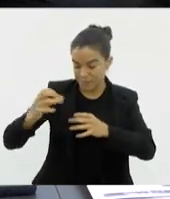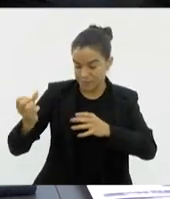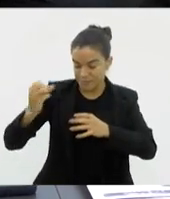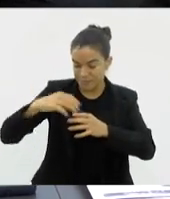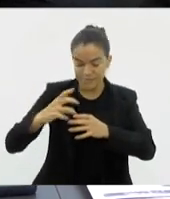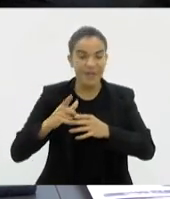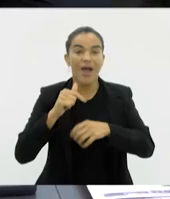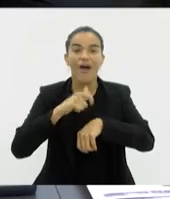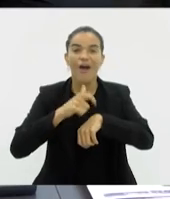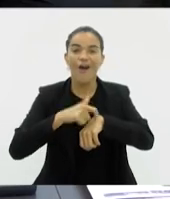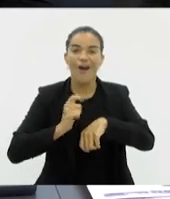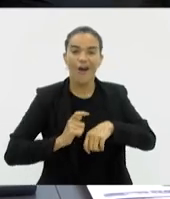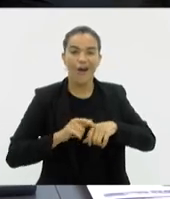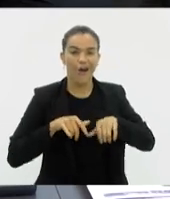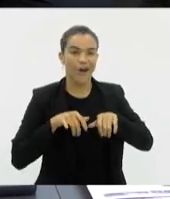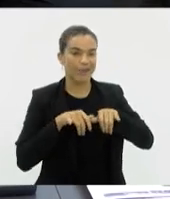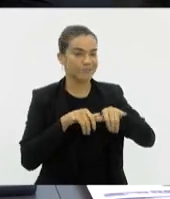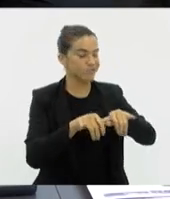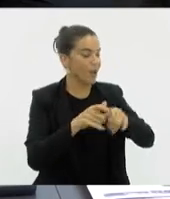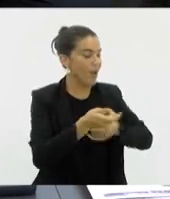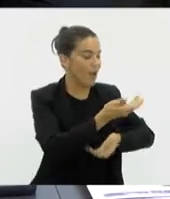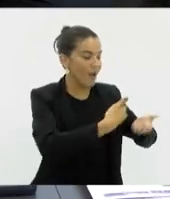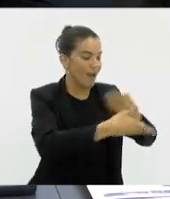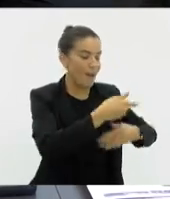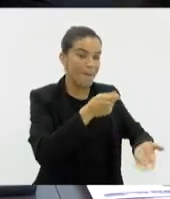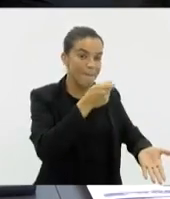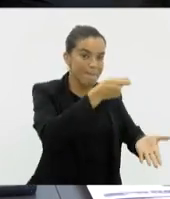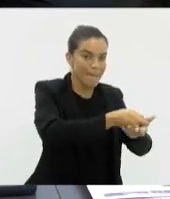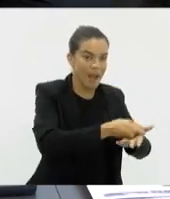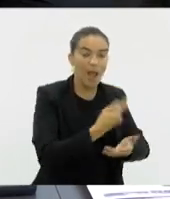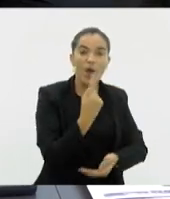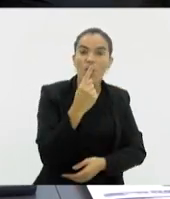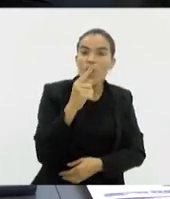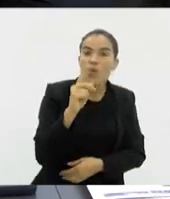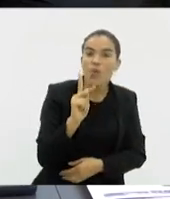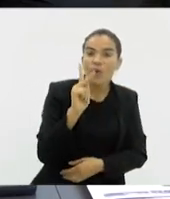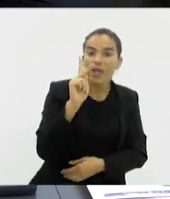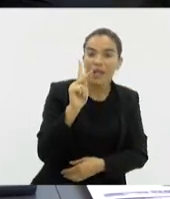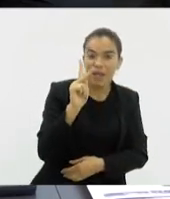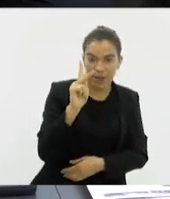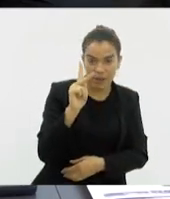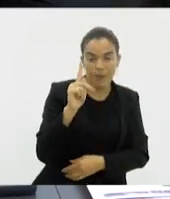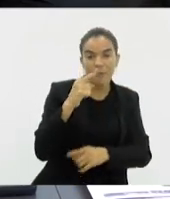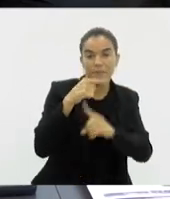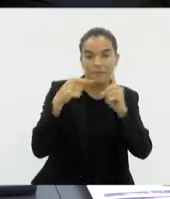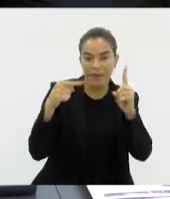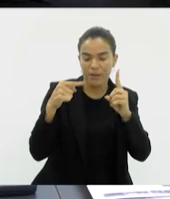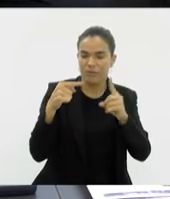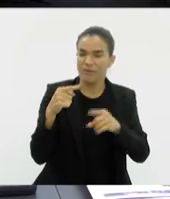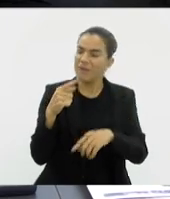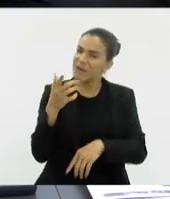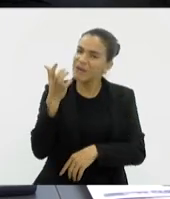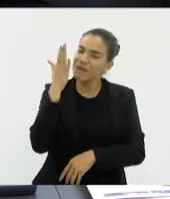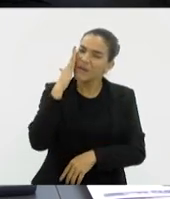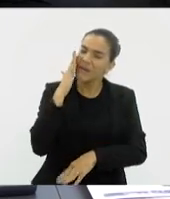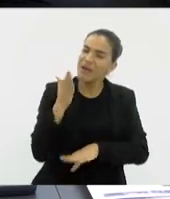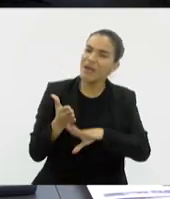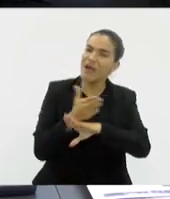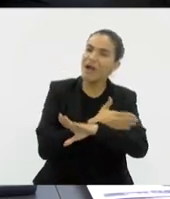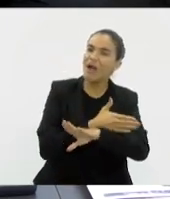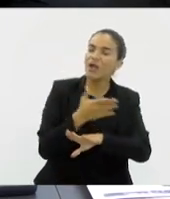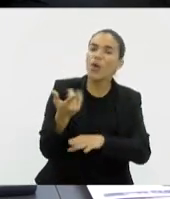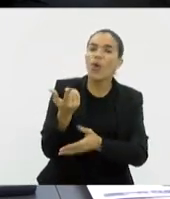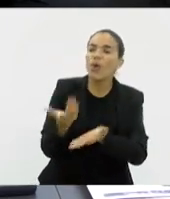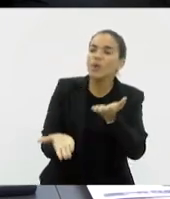de pagar, dá um quilo e meio de cebola, um exagero. Aí eu quero saber, antes, quanto pesa as